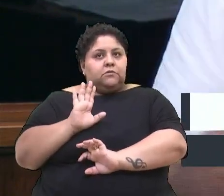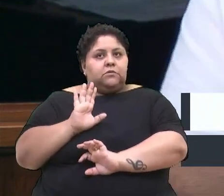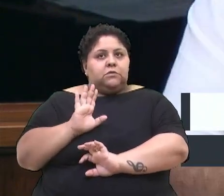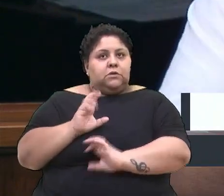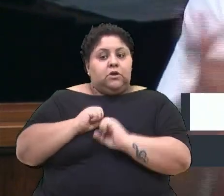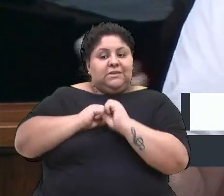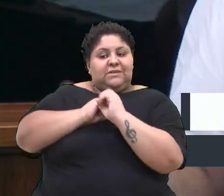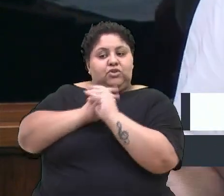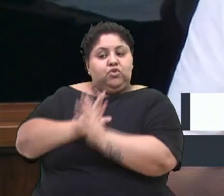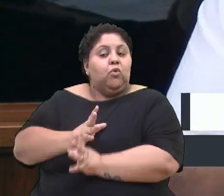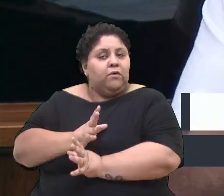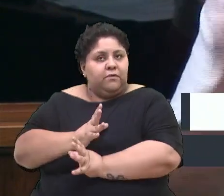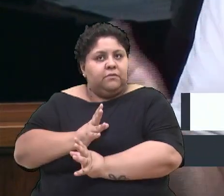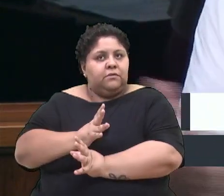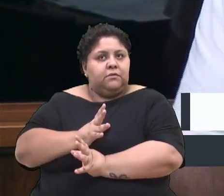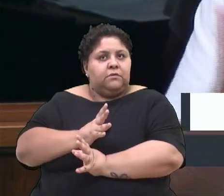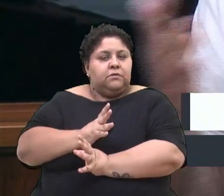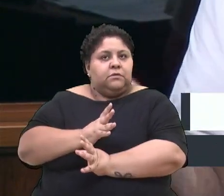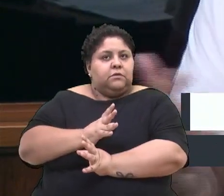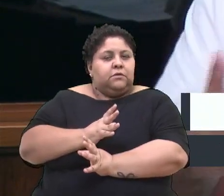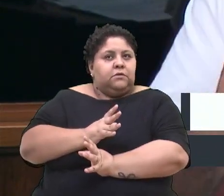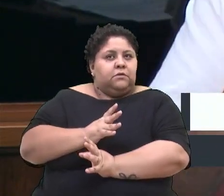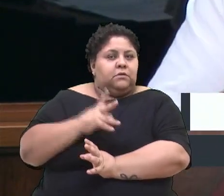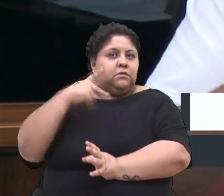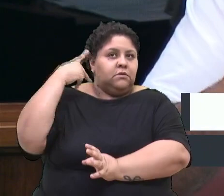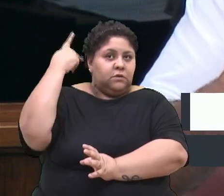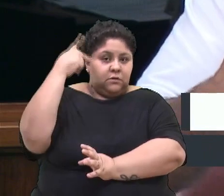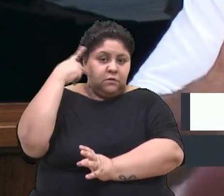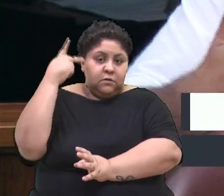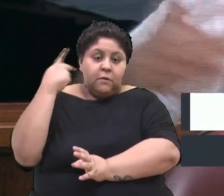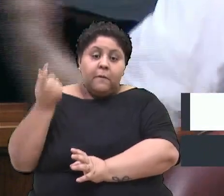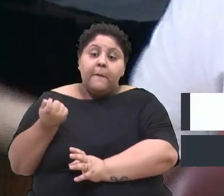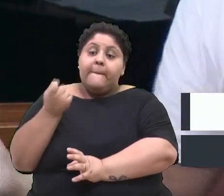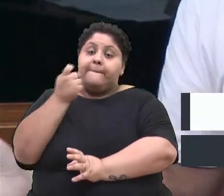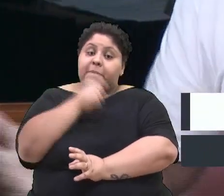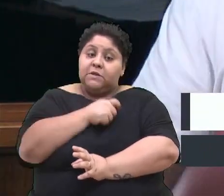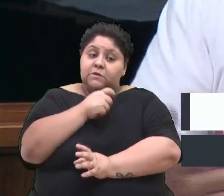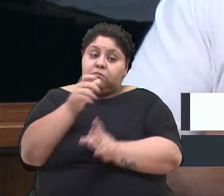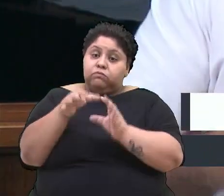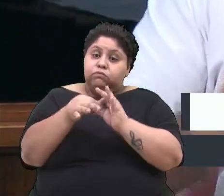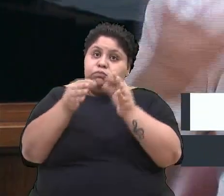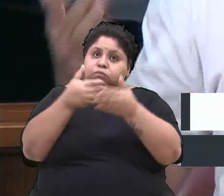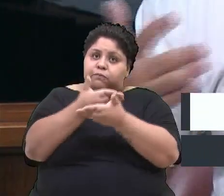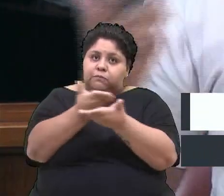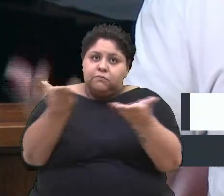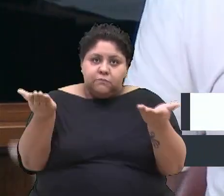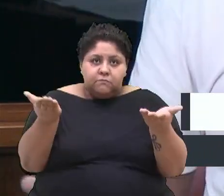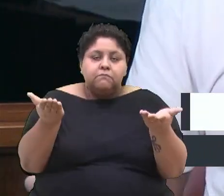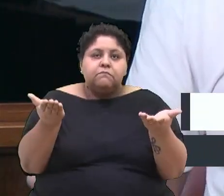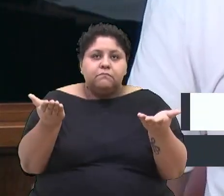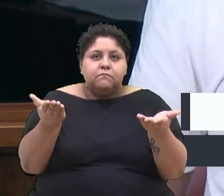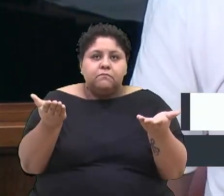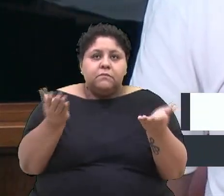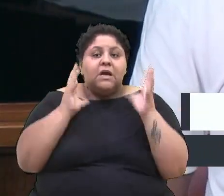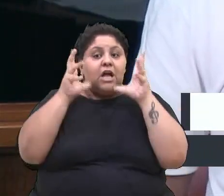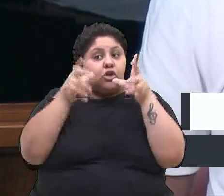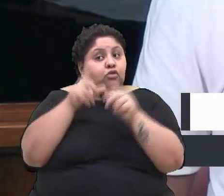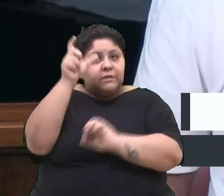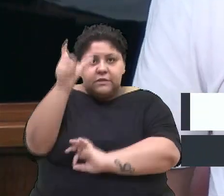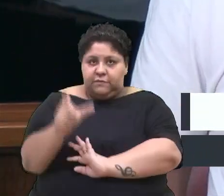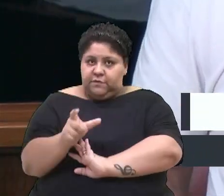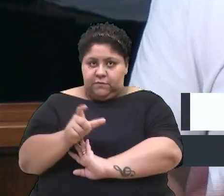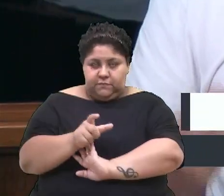as ações, as políticas, os recursos, eles devem ser disponibilizados, publicizados a todas as